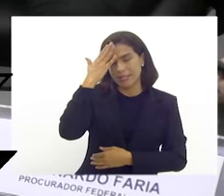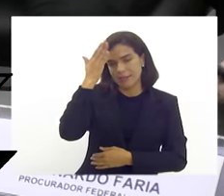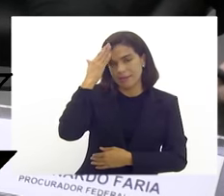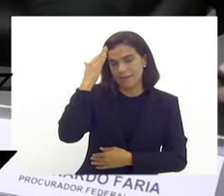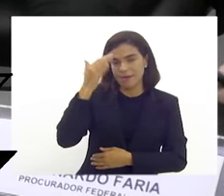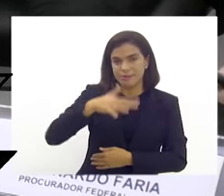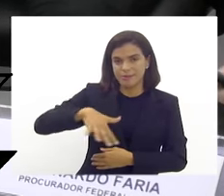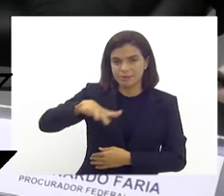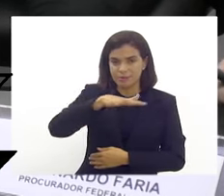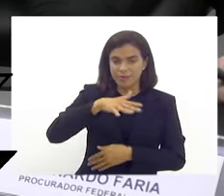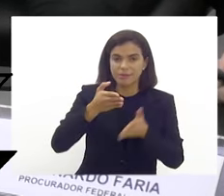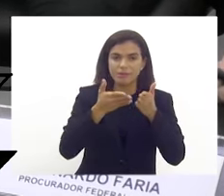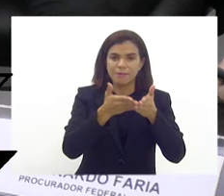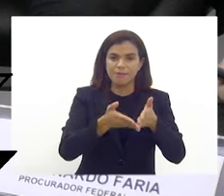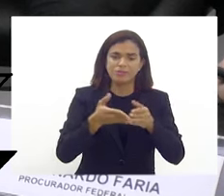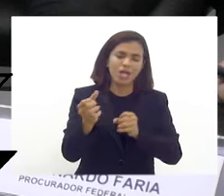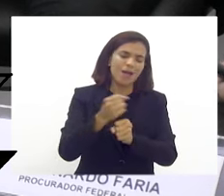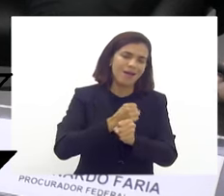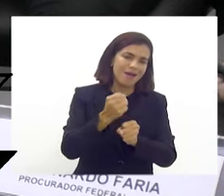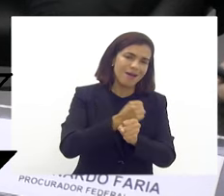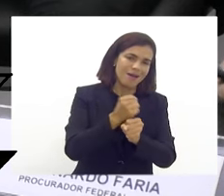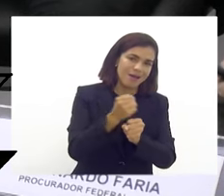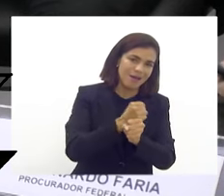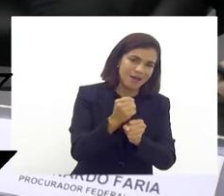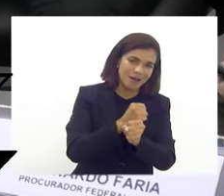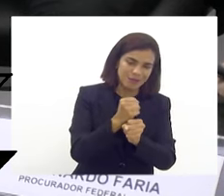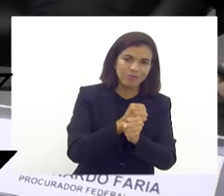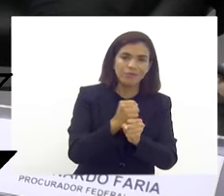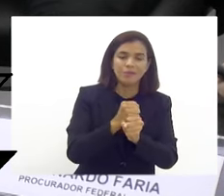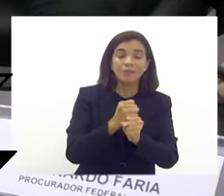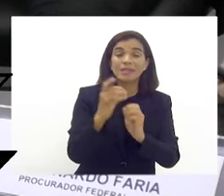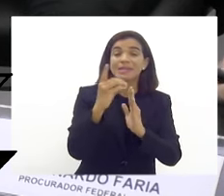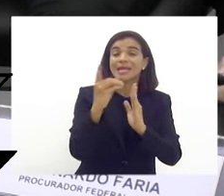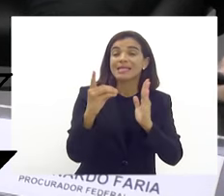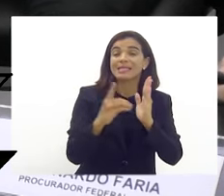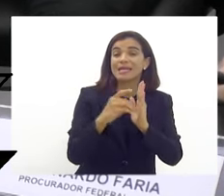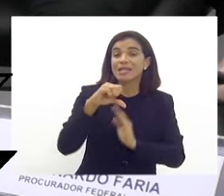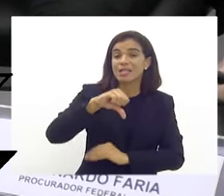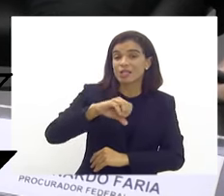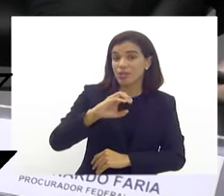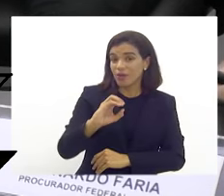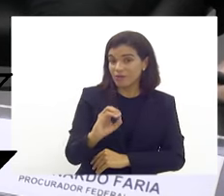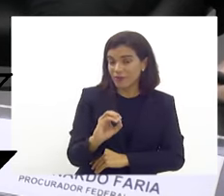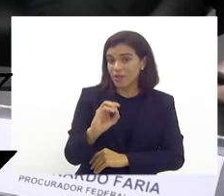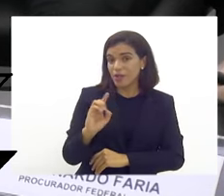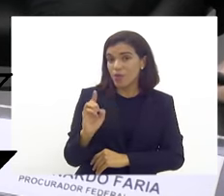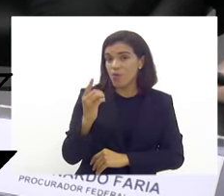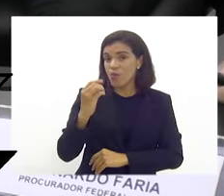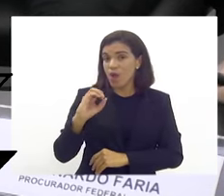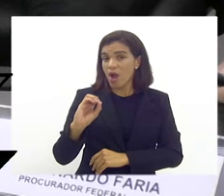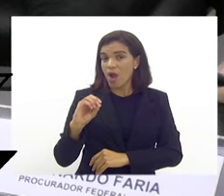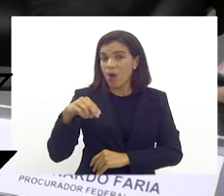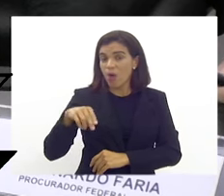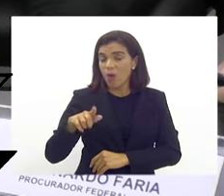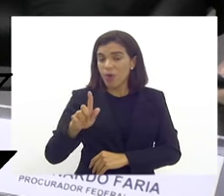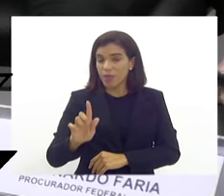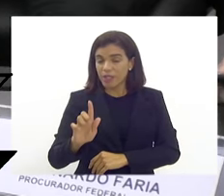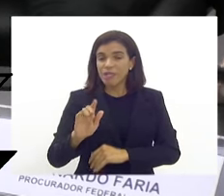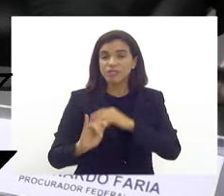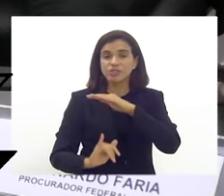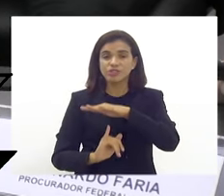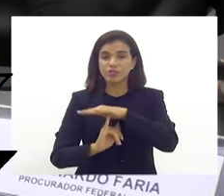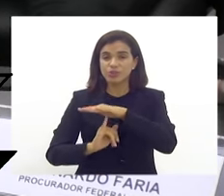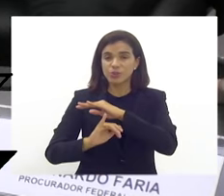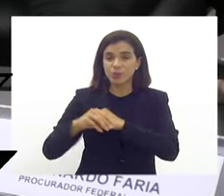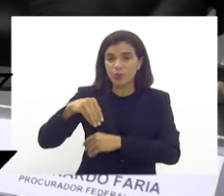da situação dessas embarcações já há muitos anos no na década de 90 uma organização não governamental chamada Instituto